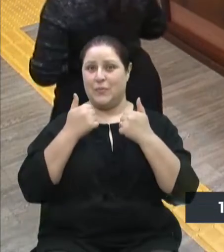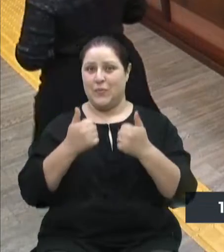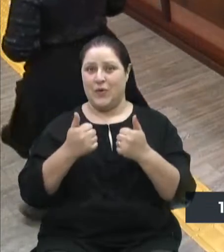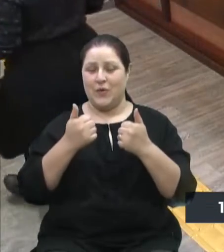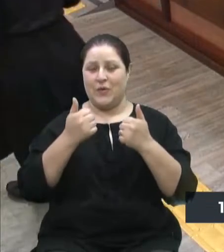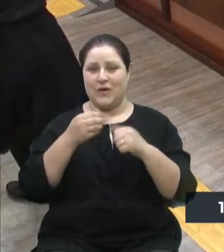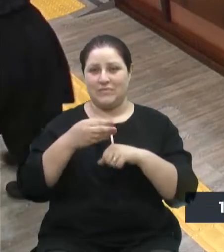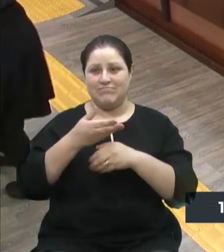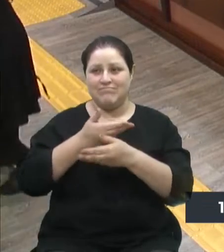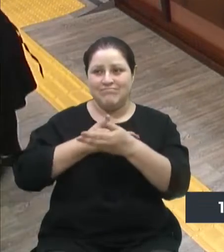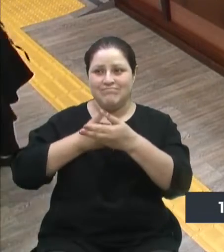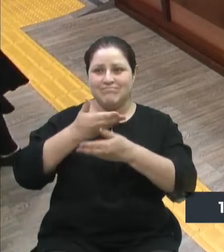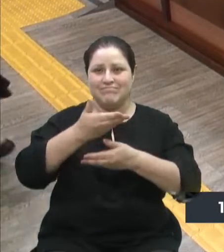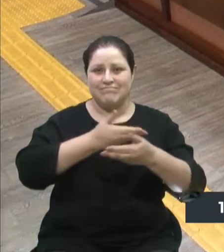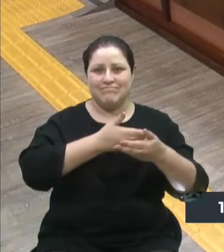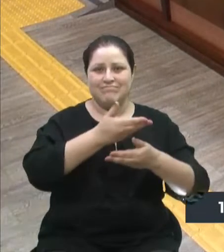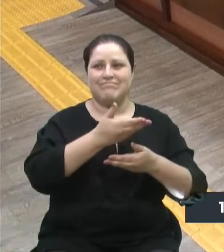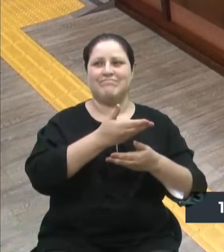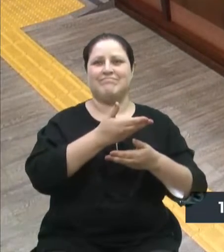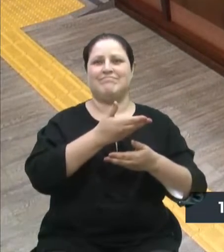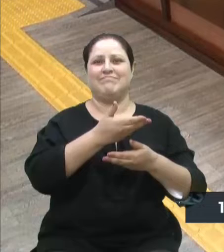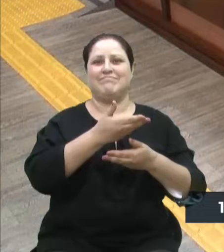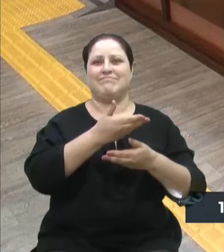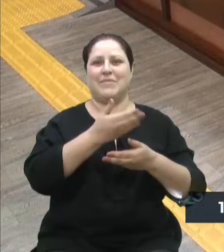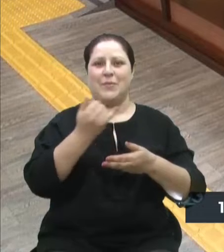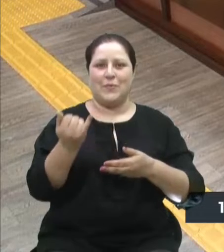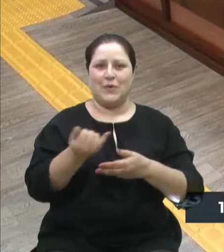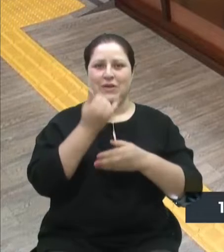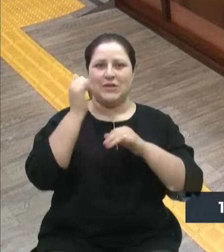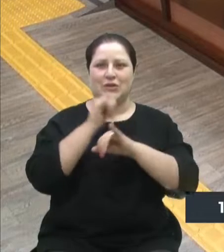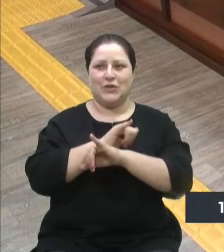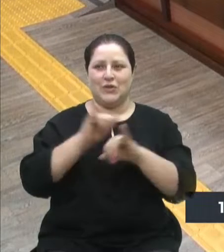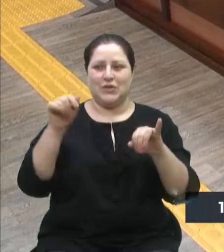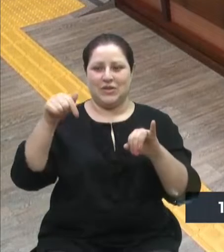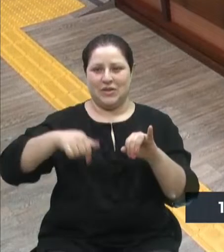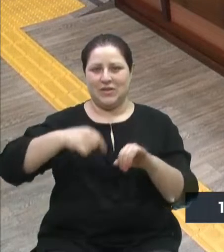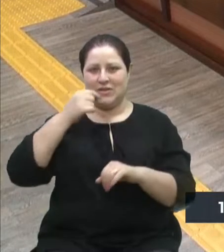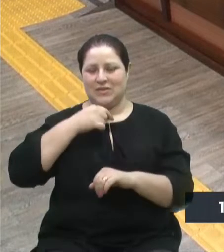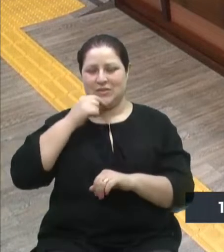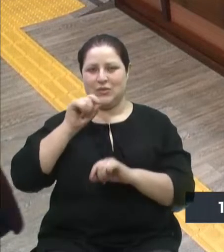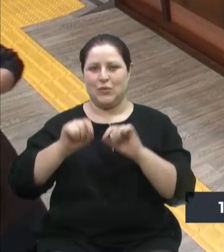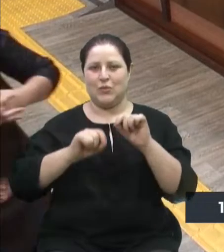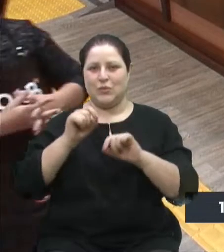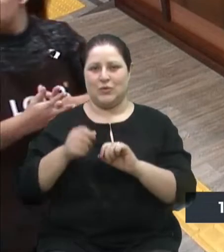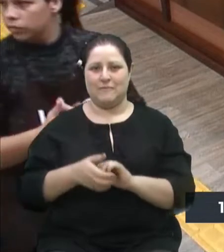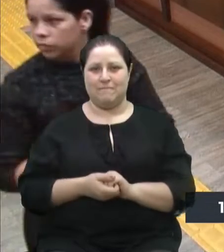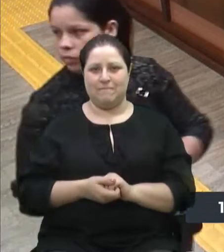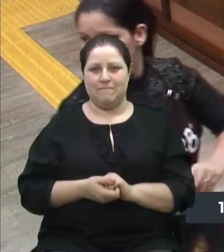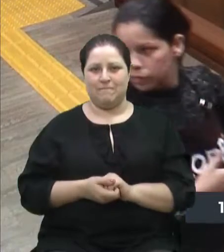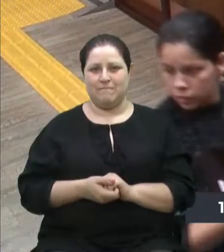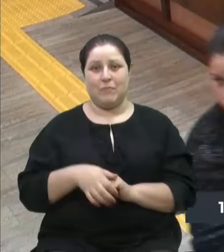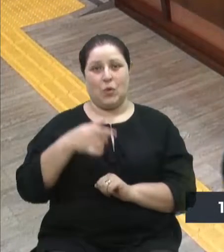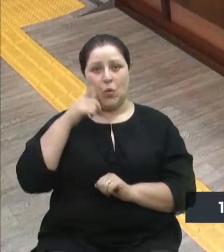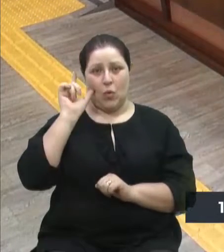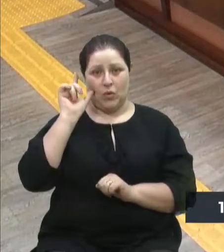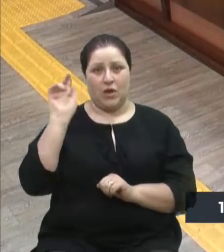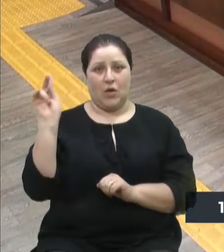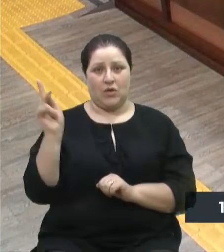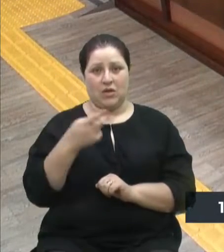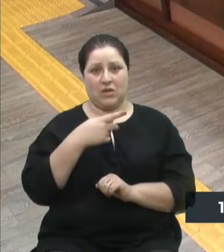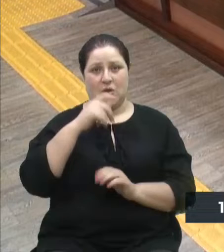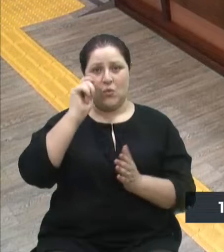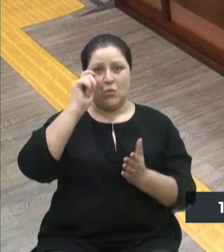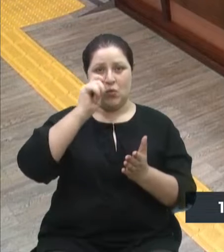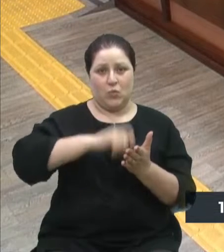muito importante para a cidade de Caxias do Sul, que é a assinatura que aconteceu ontem no gabinete